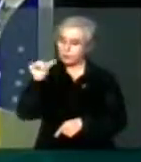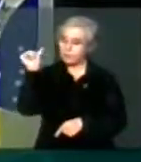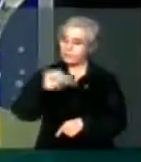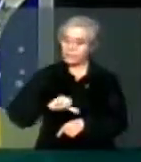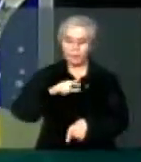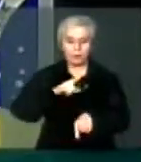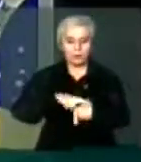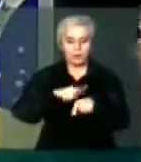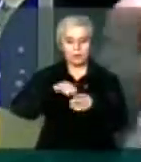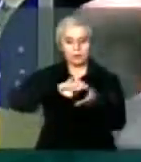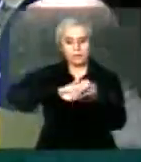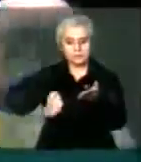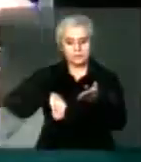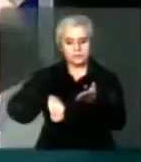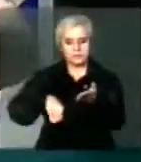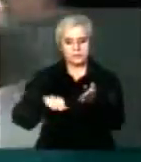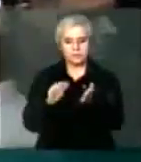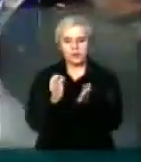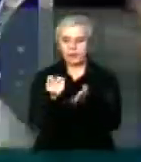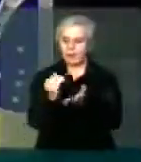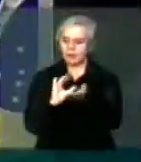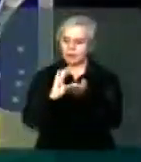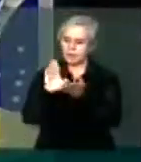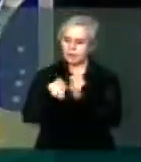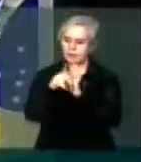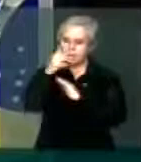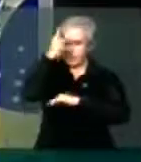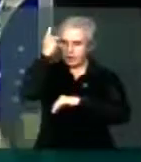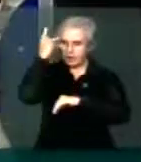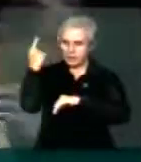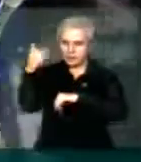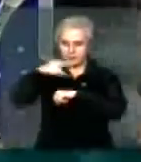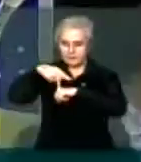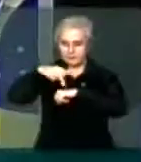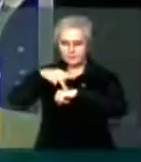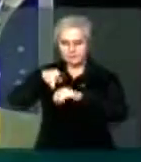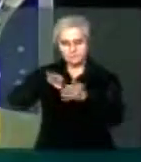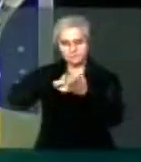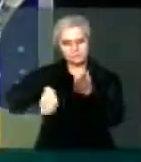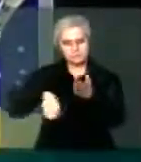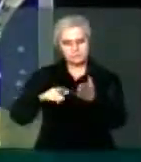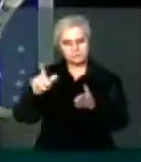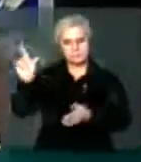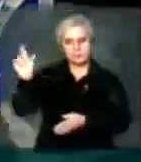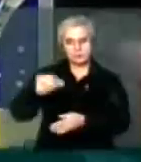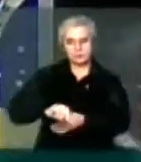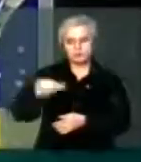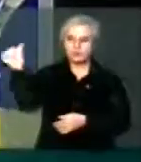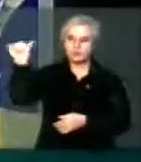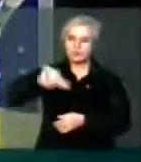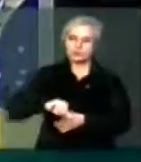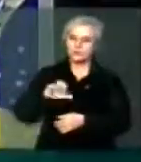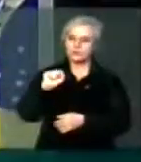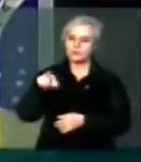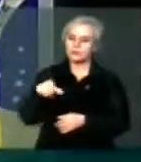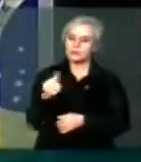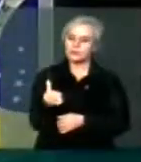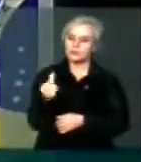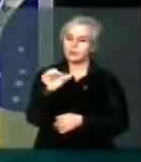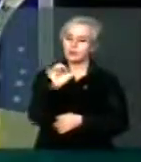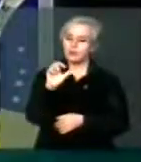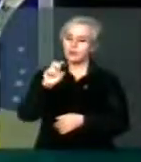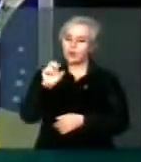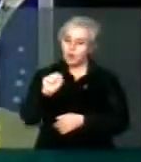são excluídos os depósitos estrangeiros do país. Feita a supressão, a queda atinge 8,5% em